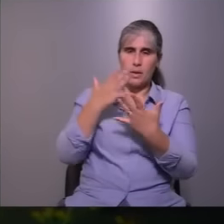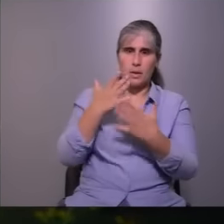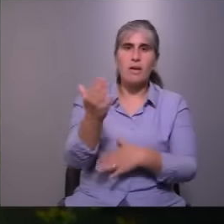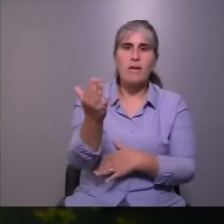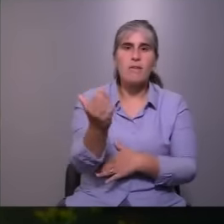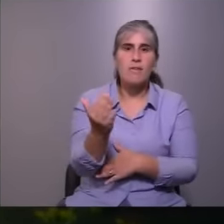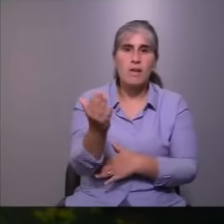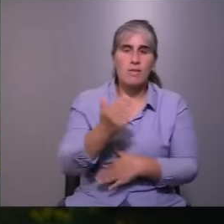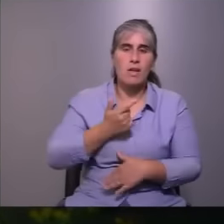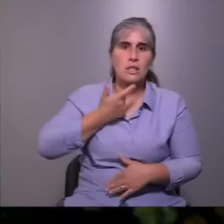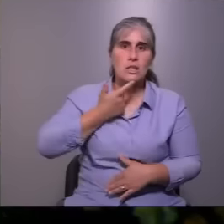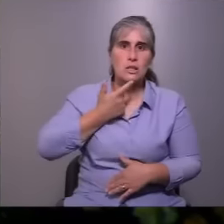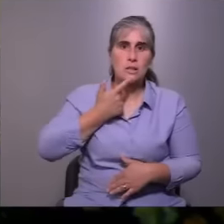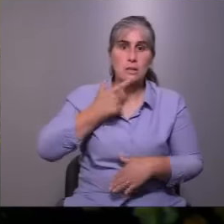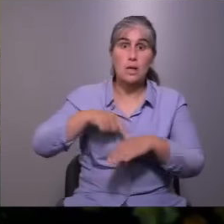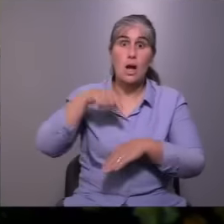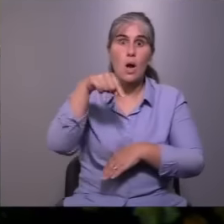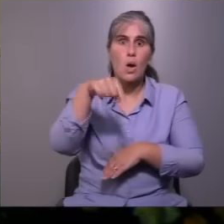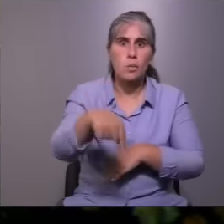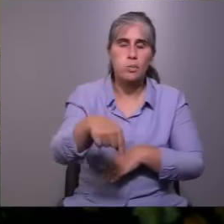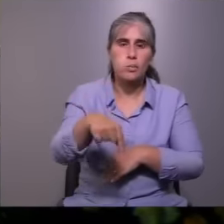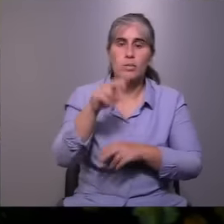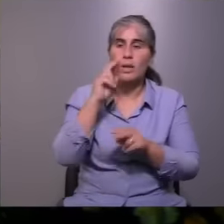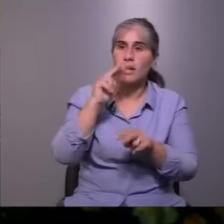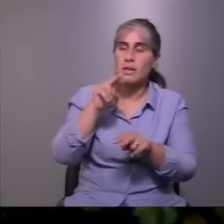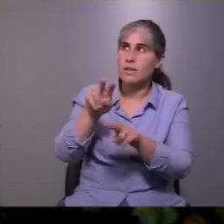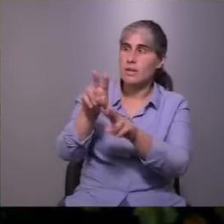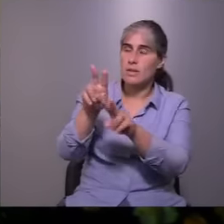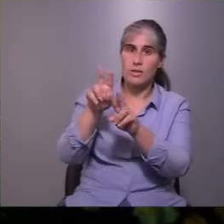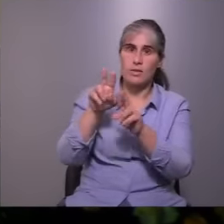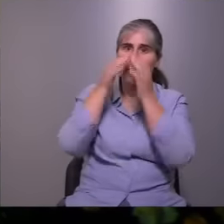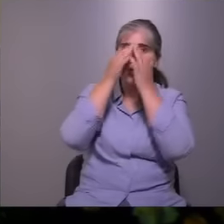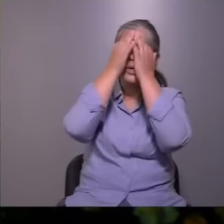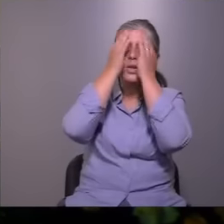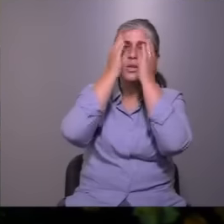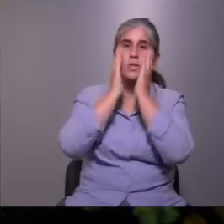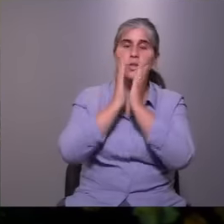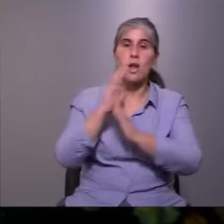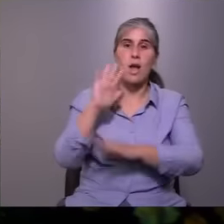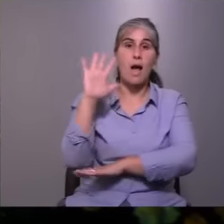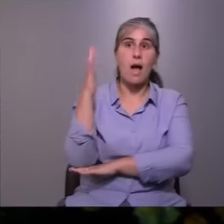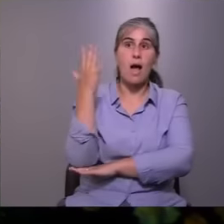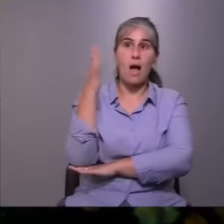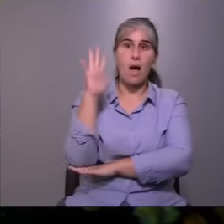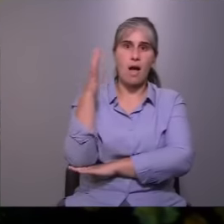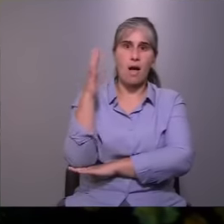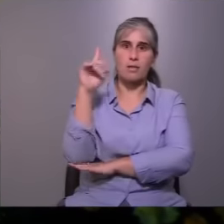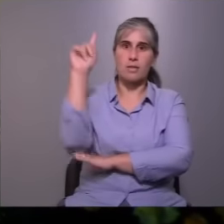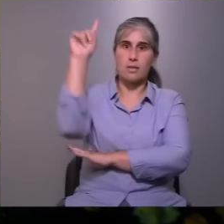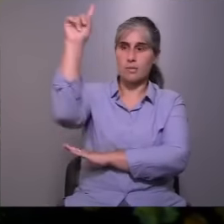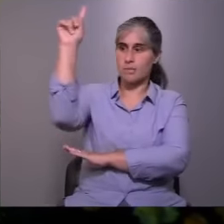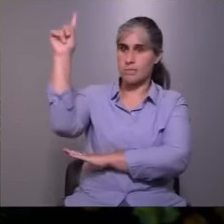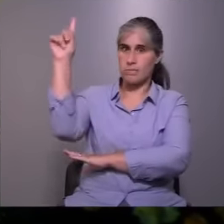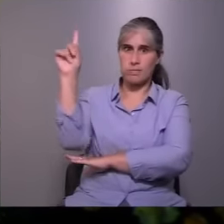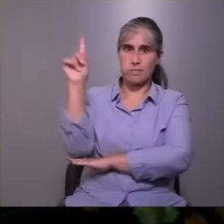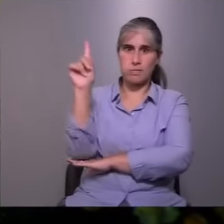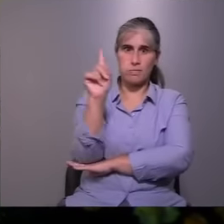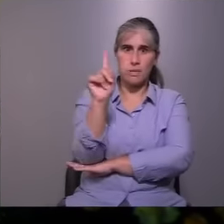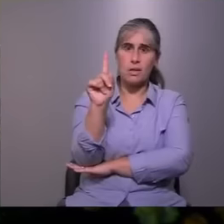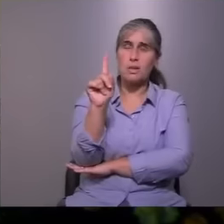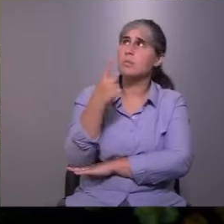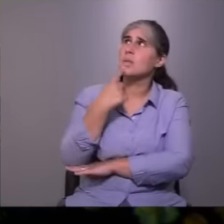Entretanto, viram o reflexo da luz e, chegada à Jacinta, um instante depois, viram